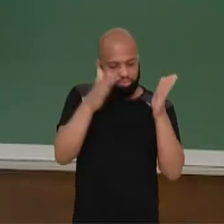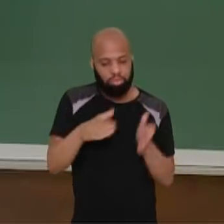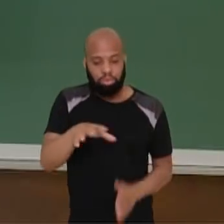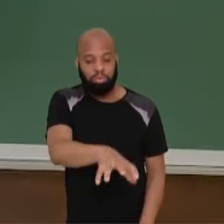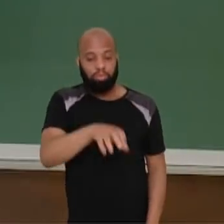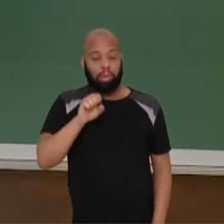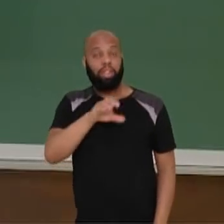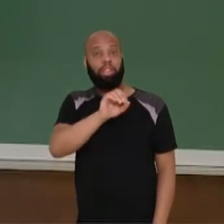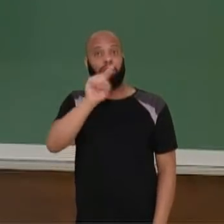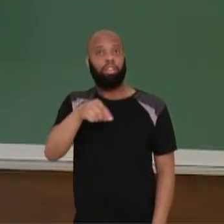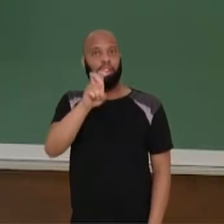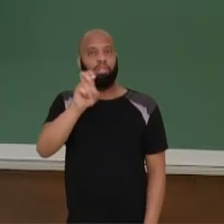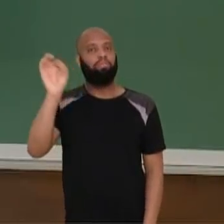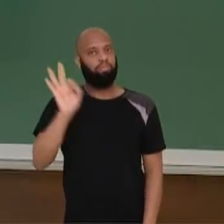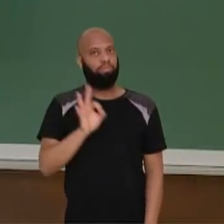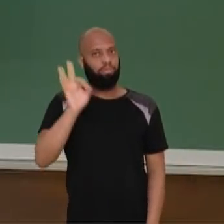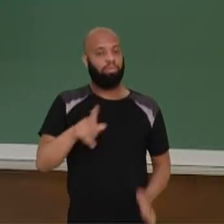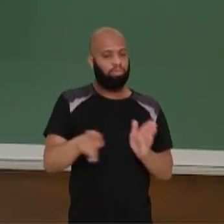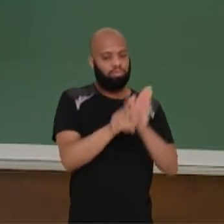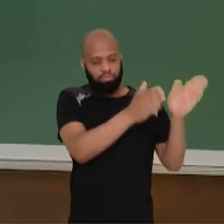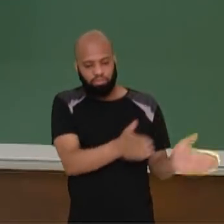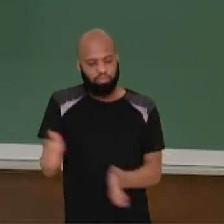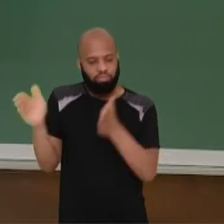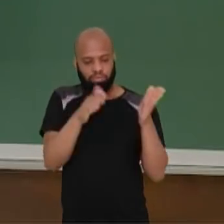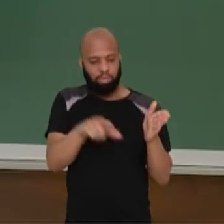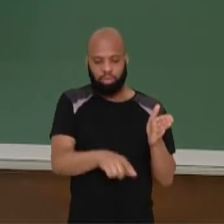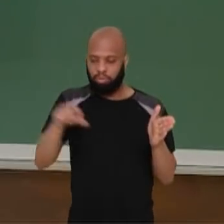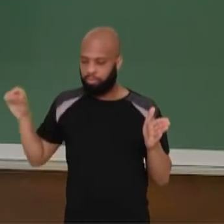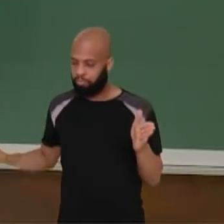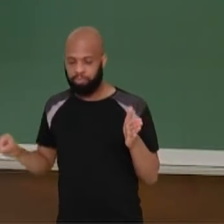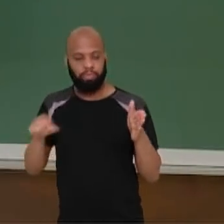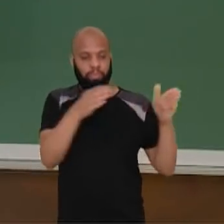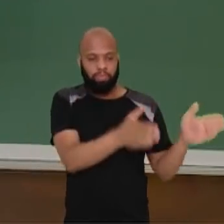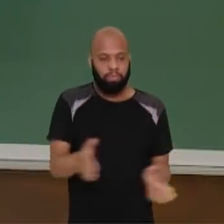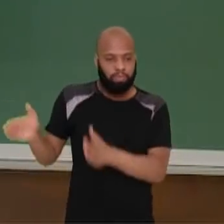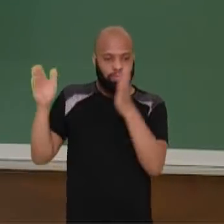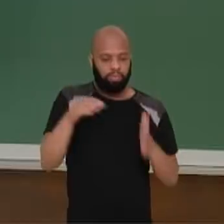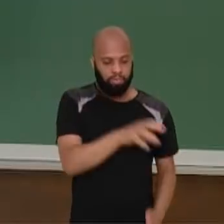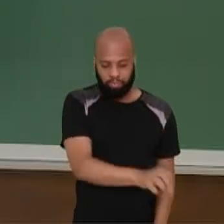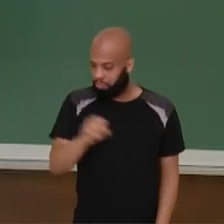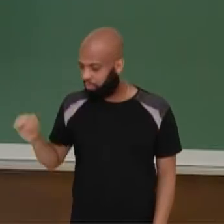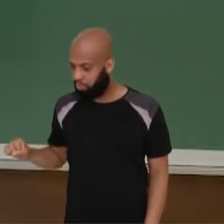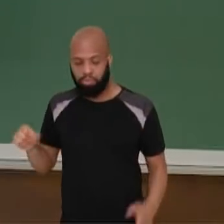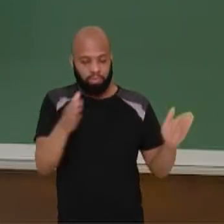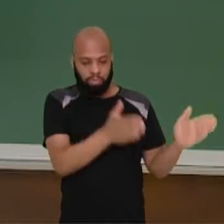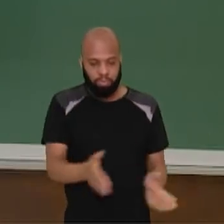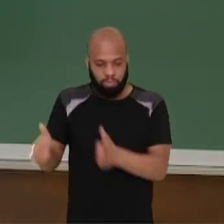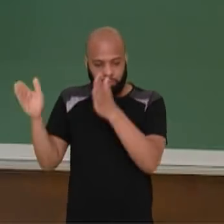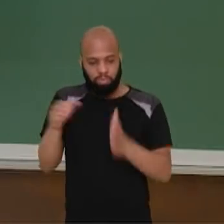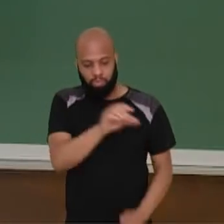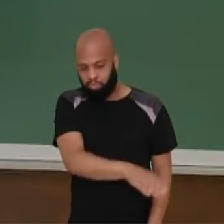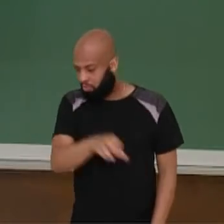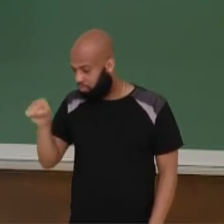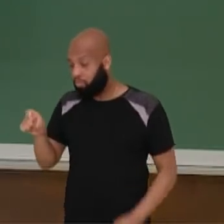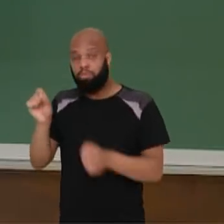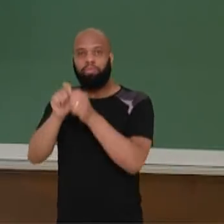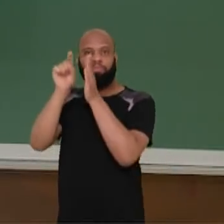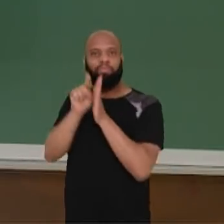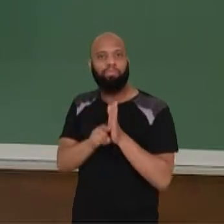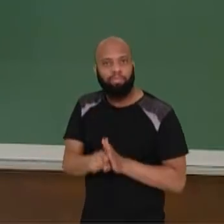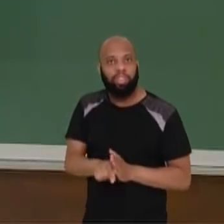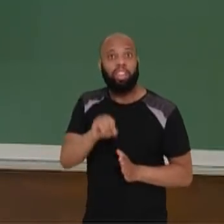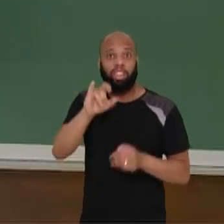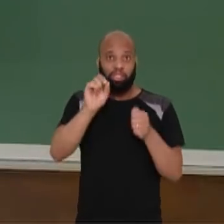retirar 0,5% da produção todo dia. E o que vai acontecer? Serão produzidos, se são